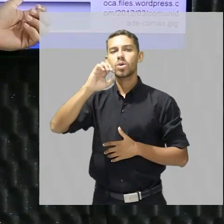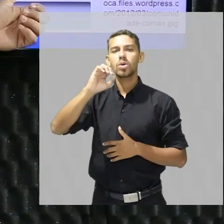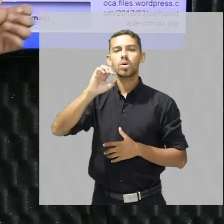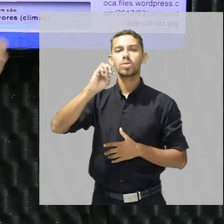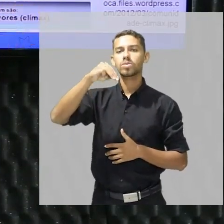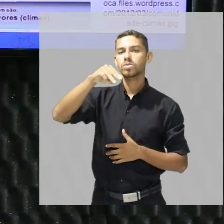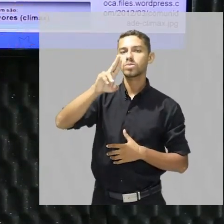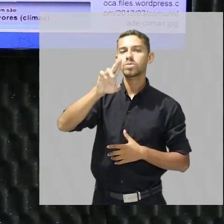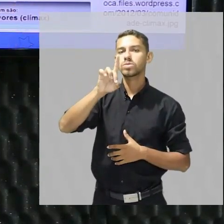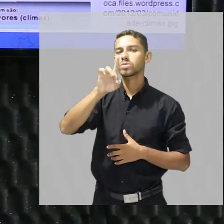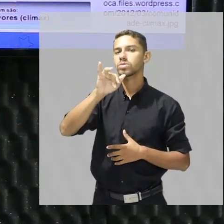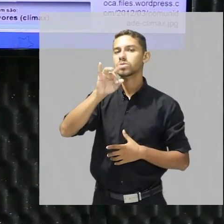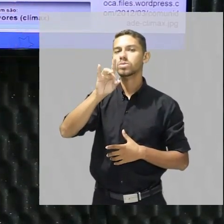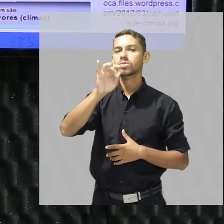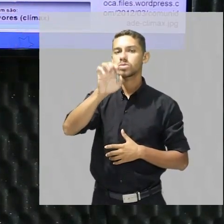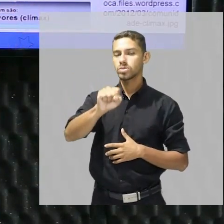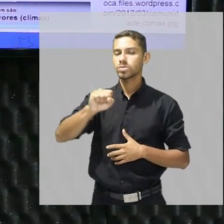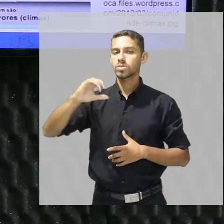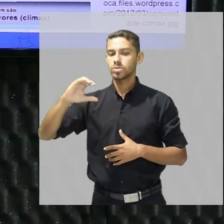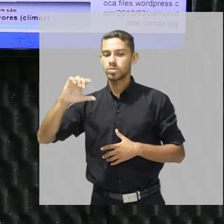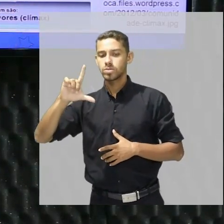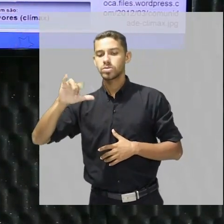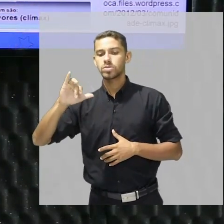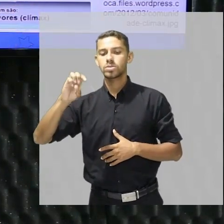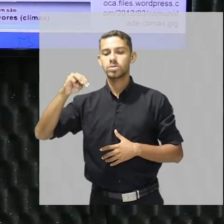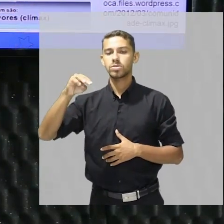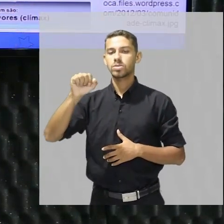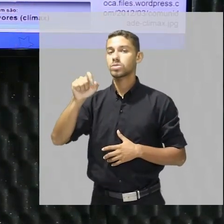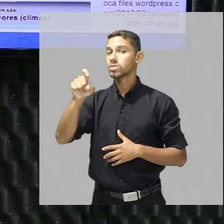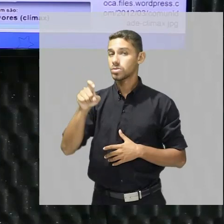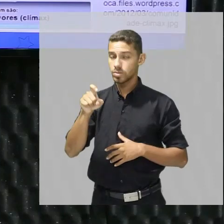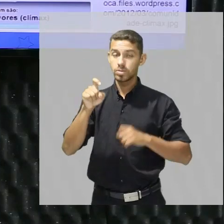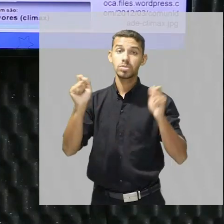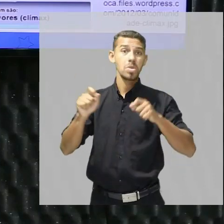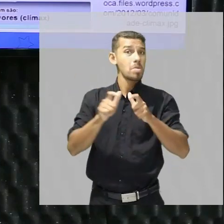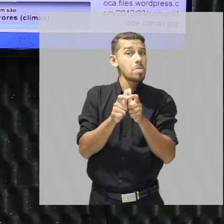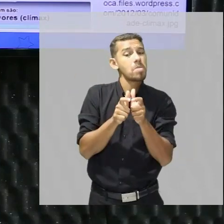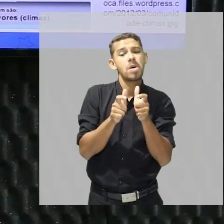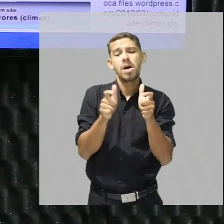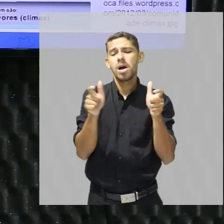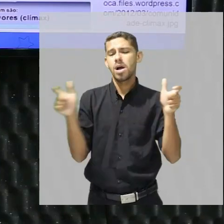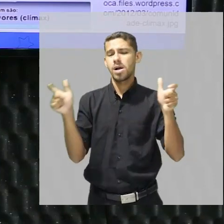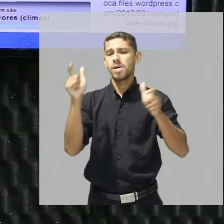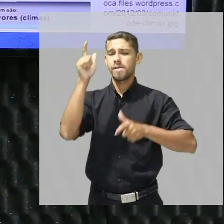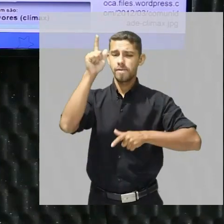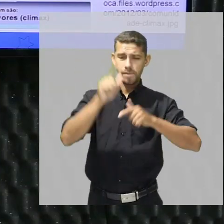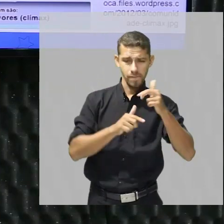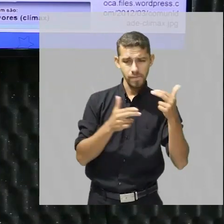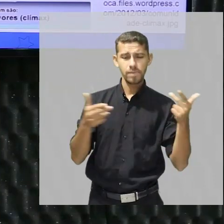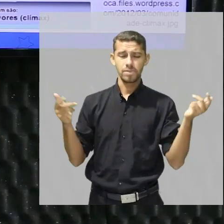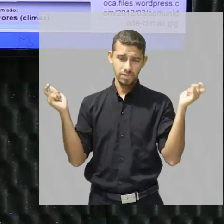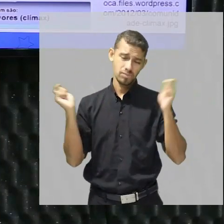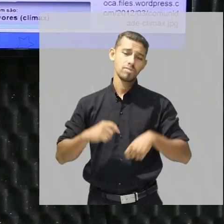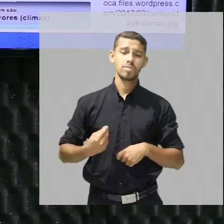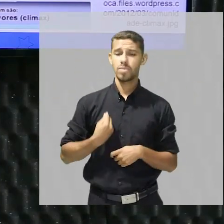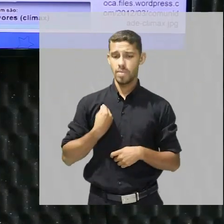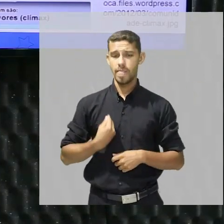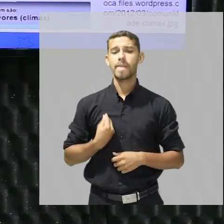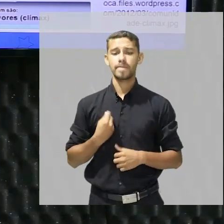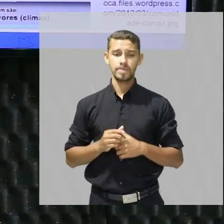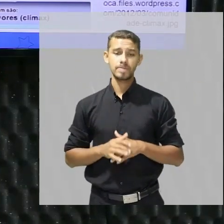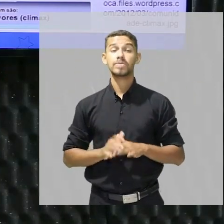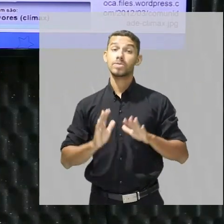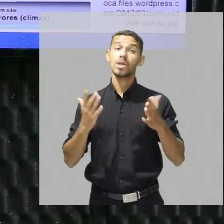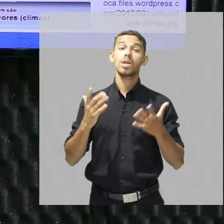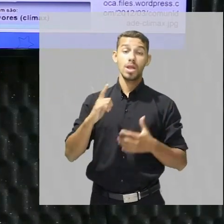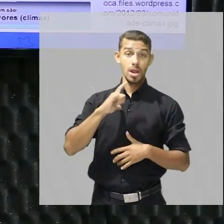comunidade clímax? Quer dizer que o ambiente ele recebeu o máximo de seres vivos que ele suporta receber, tá? E aí a gente